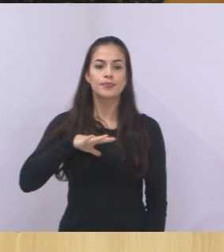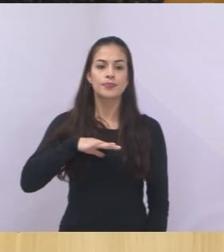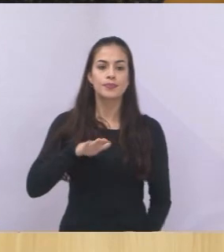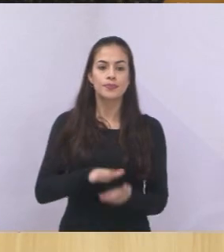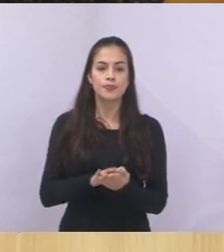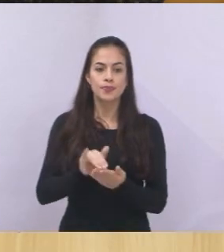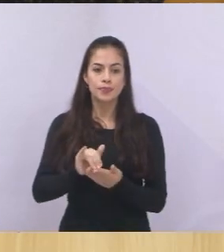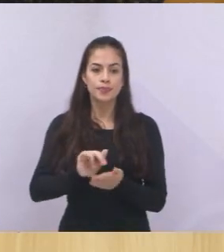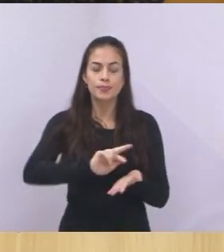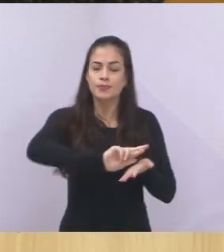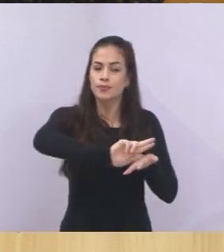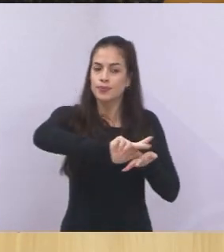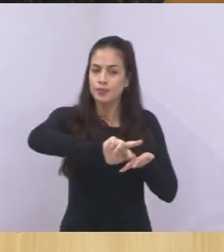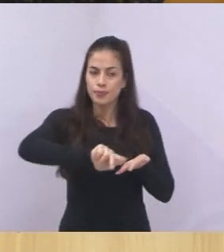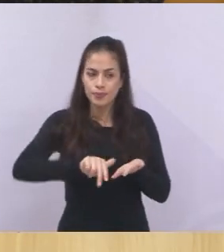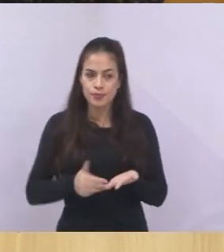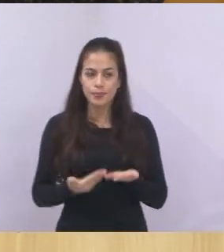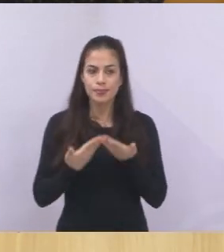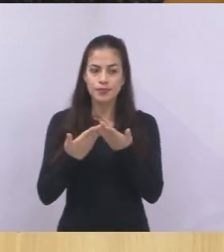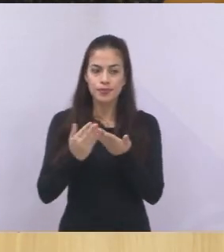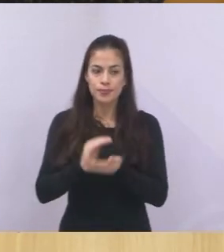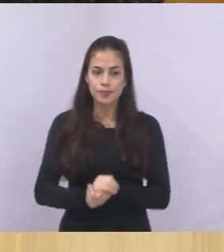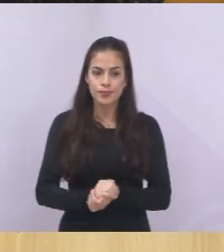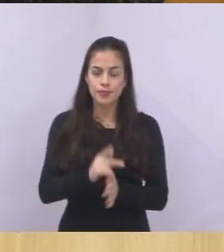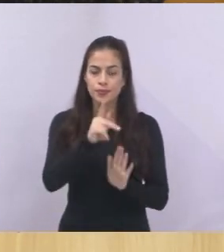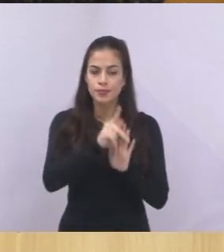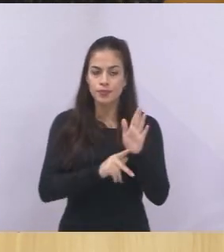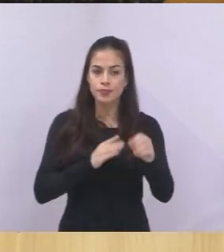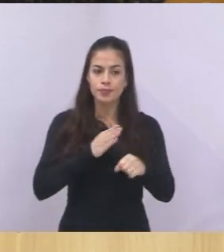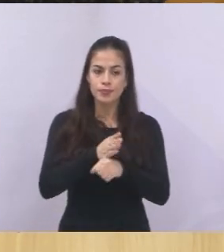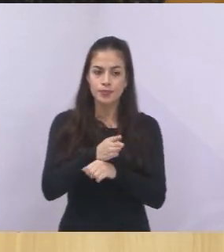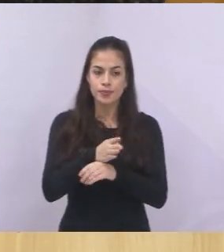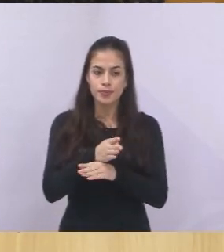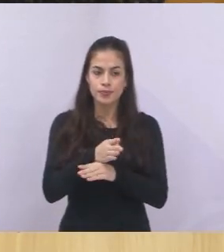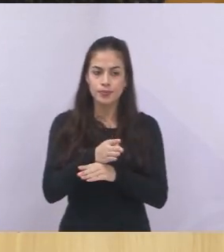e estabelece outras providências. O projeto foi aprovado por